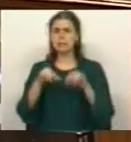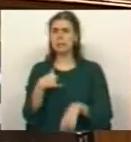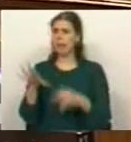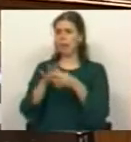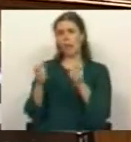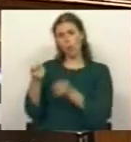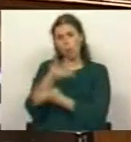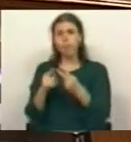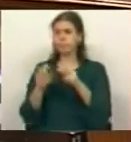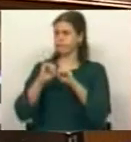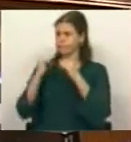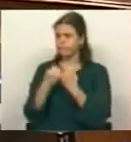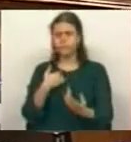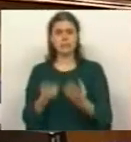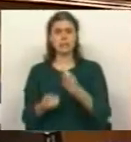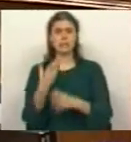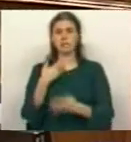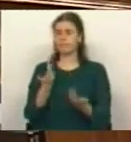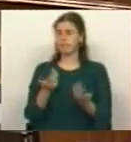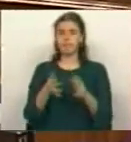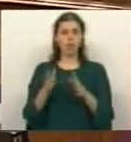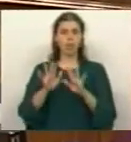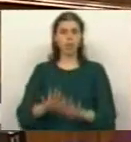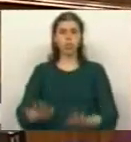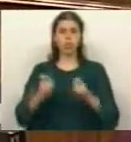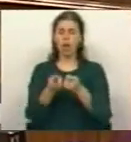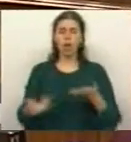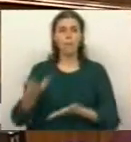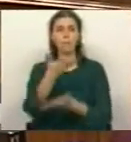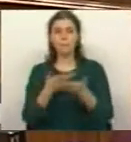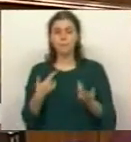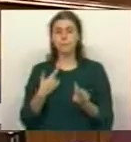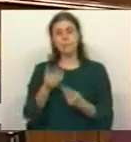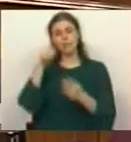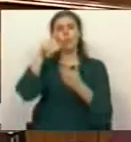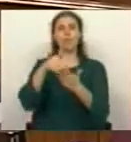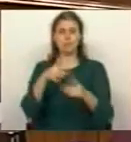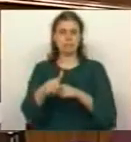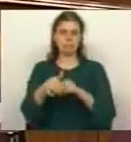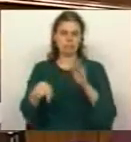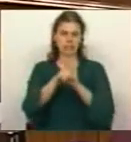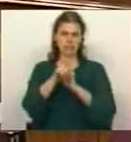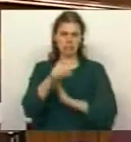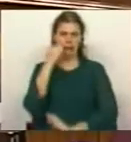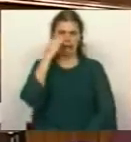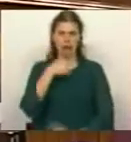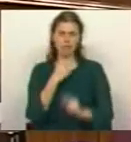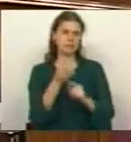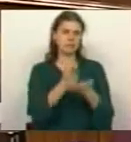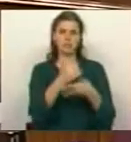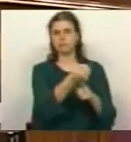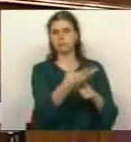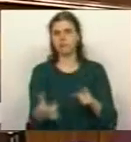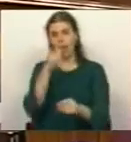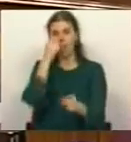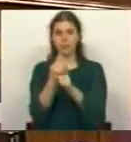termos económicos e sociais, provocando uma desaceleração da economia, com consequências negativas e graves em múltiplos setores